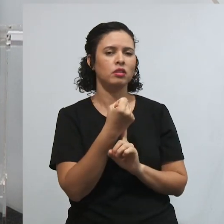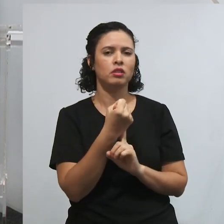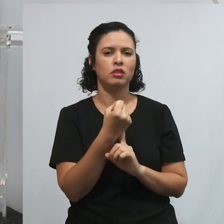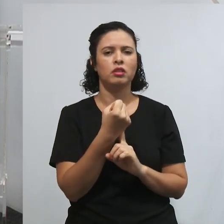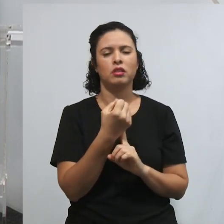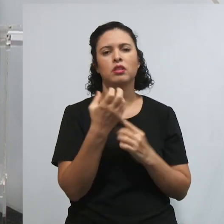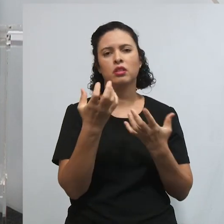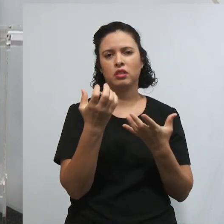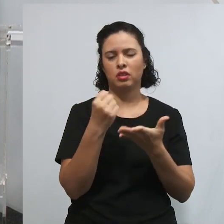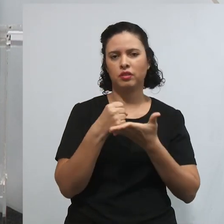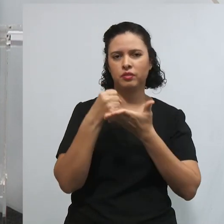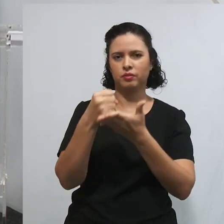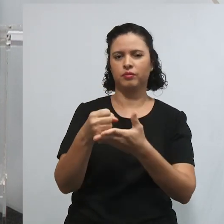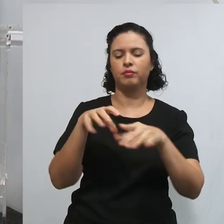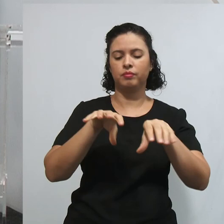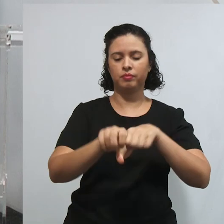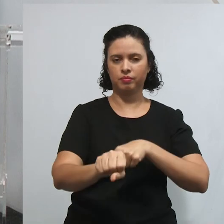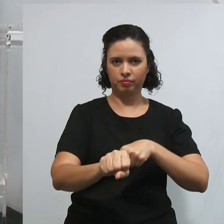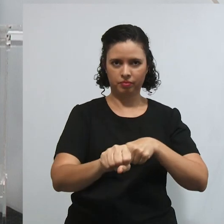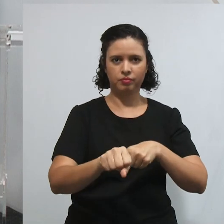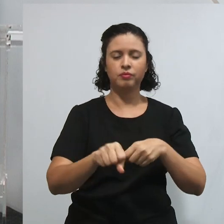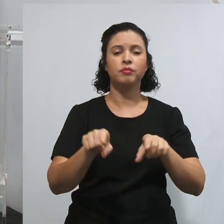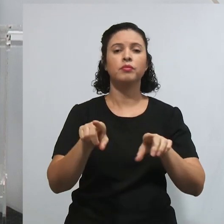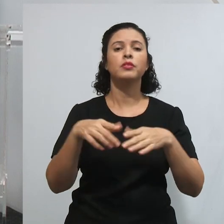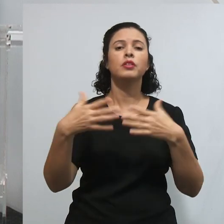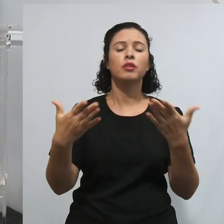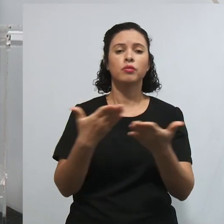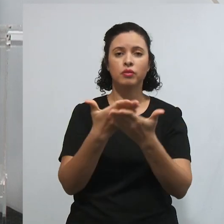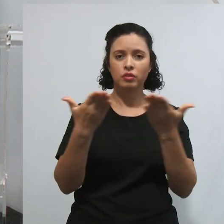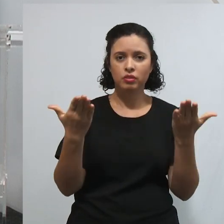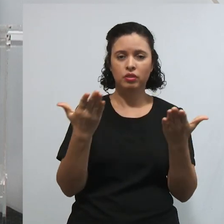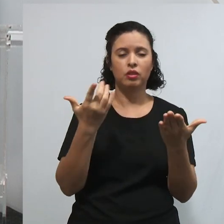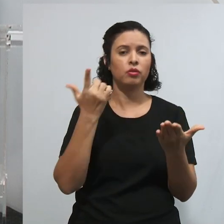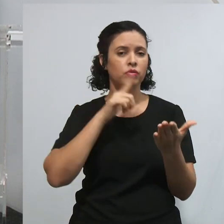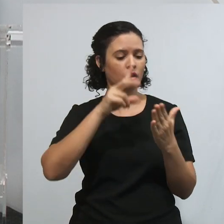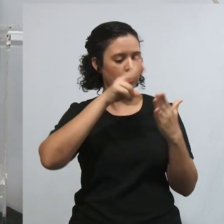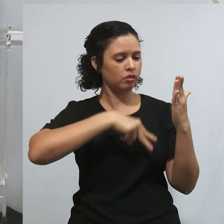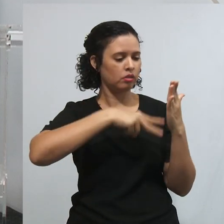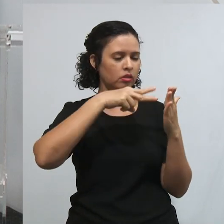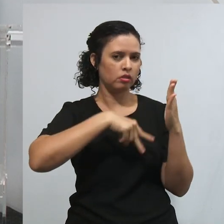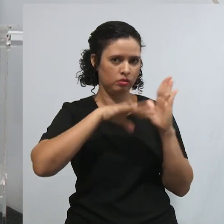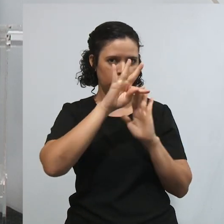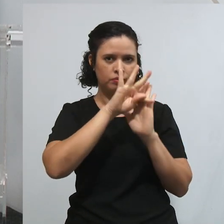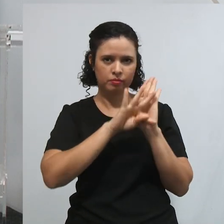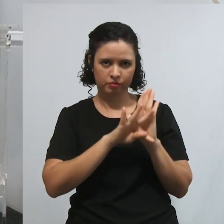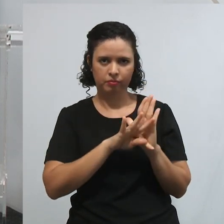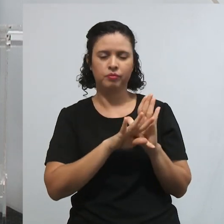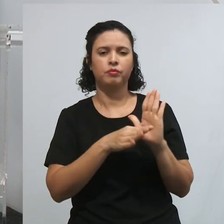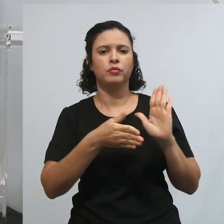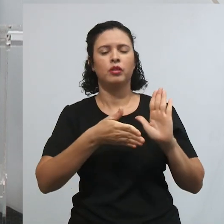né, contribuir para a formação. Espero que você esteja lendo aí os textos